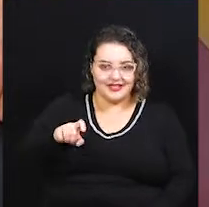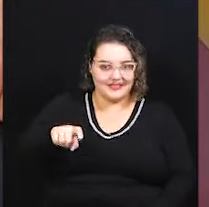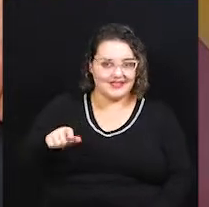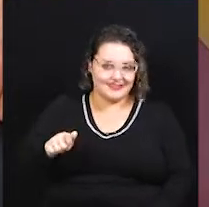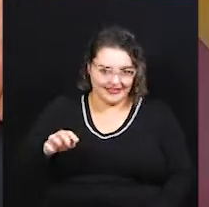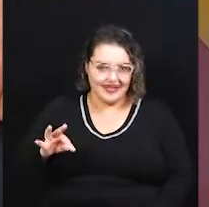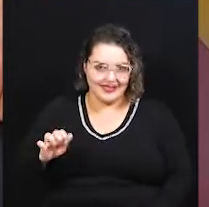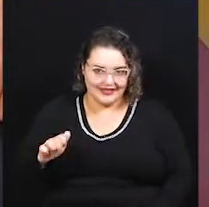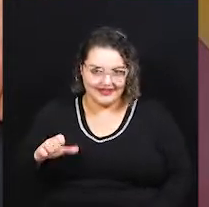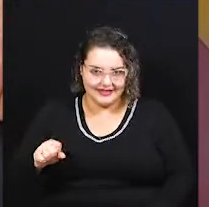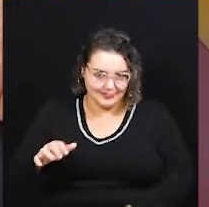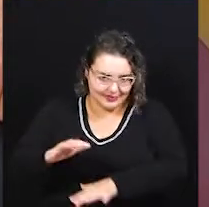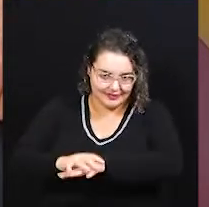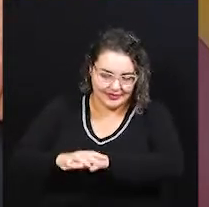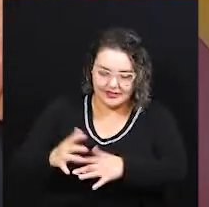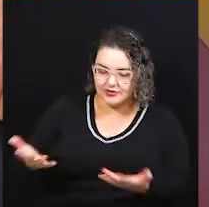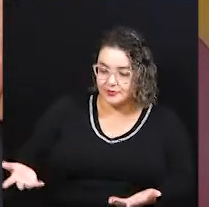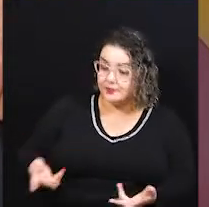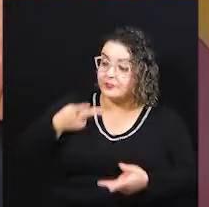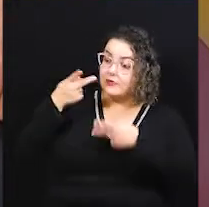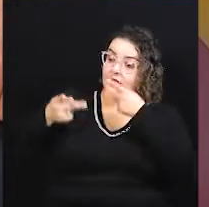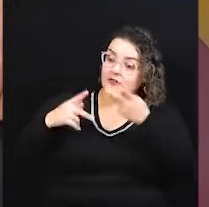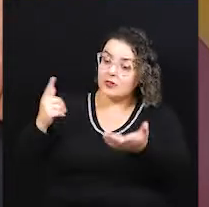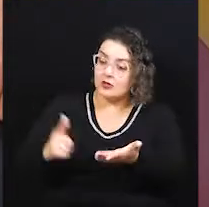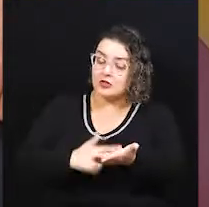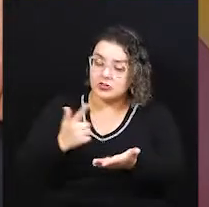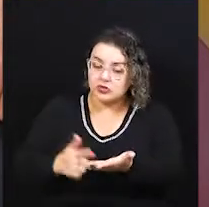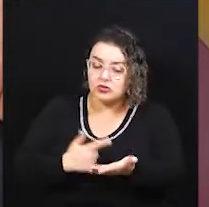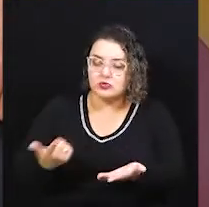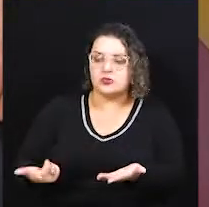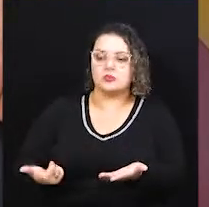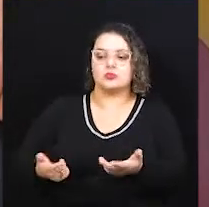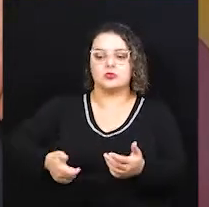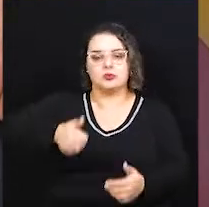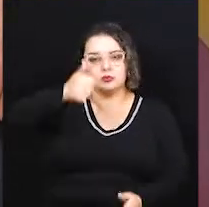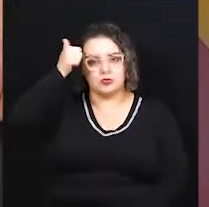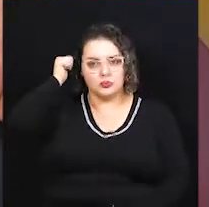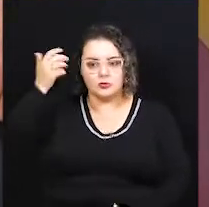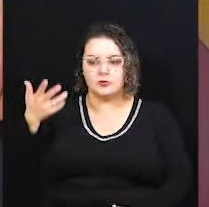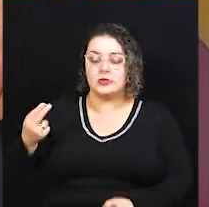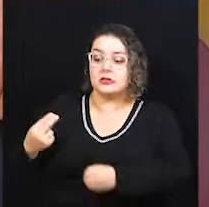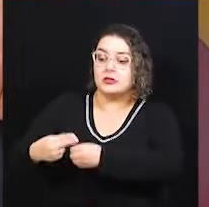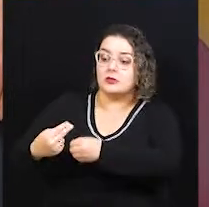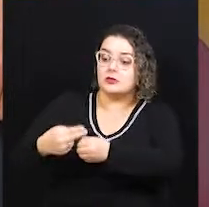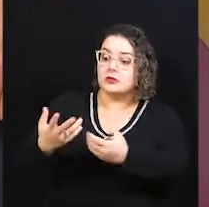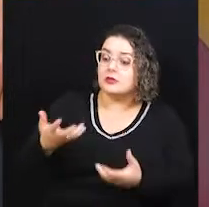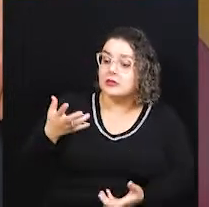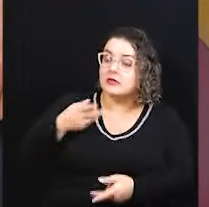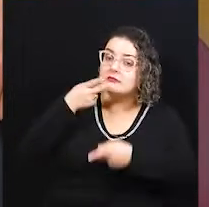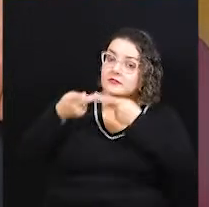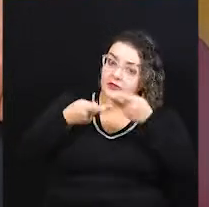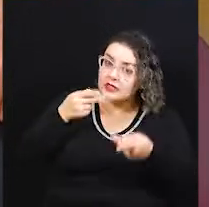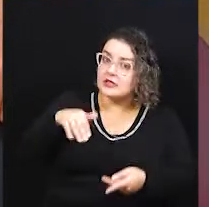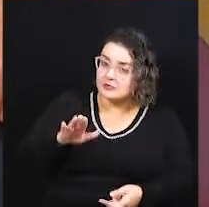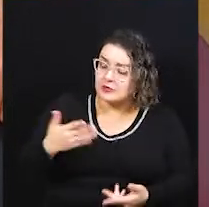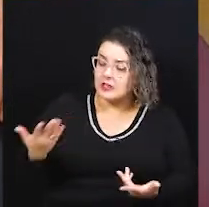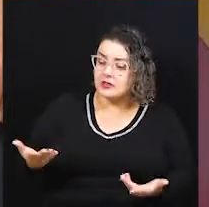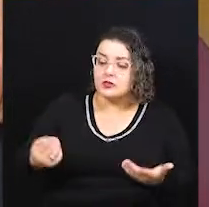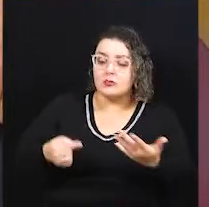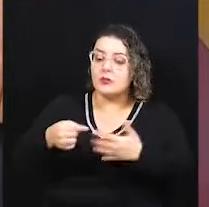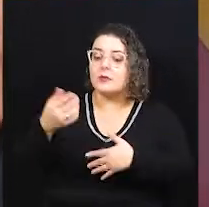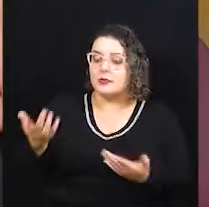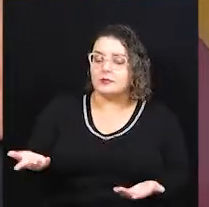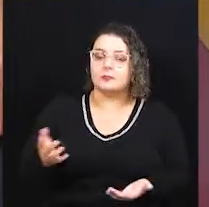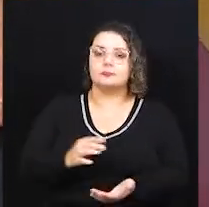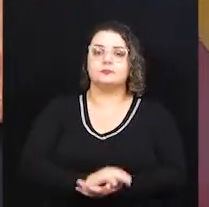mas é bem isso que você colocou. Você citou as obras, não é? Do vestibular da Unicamp. Gostaria que você falasse mais sobre elas, quais